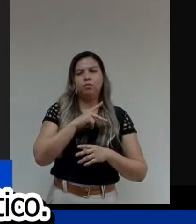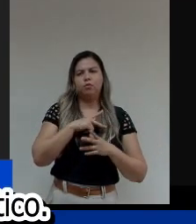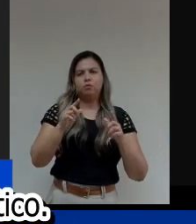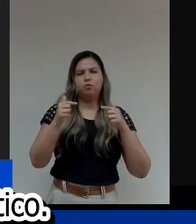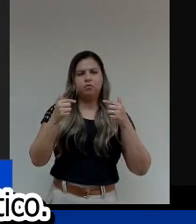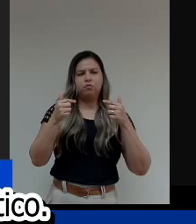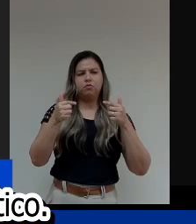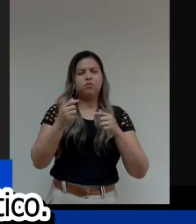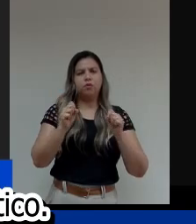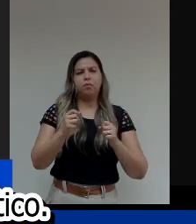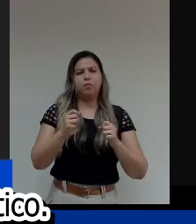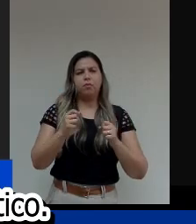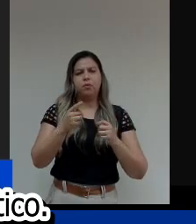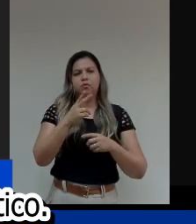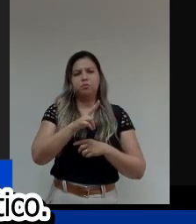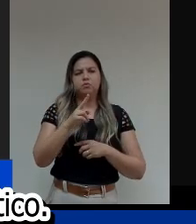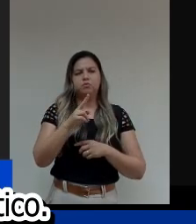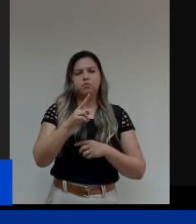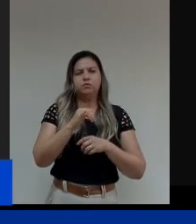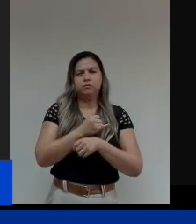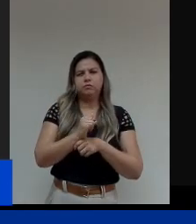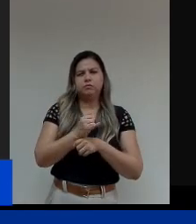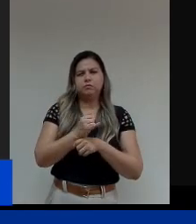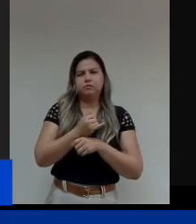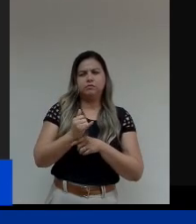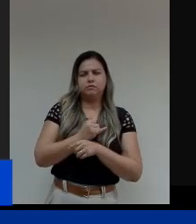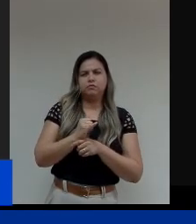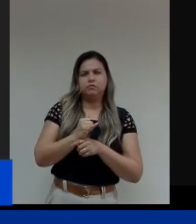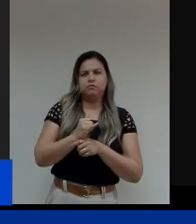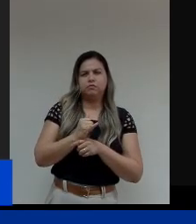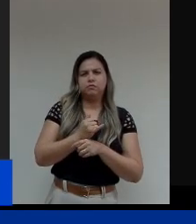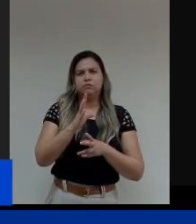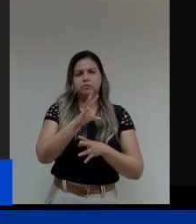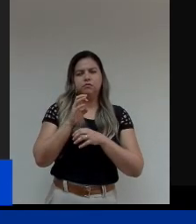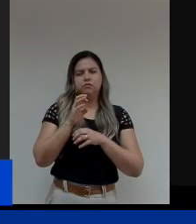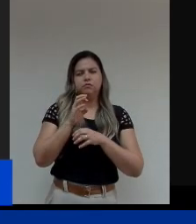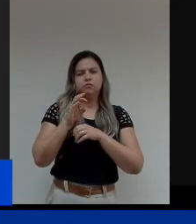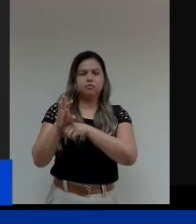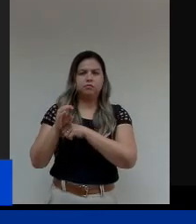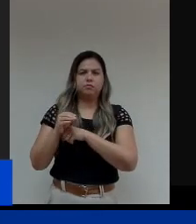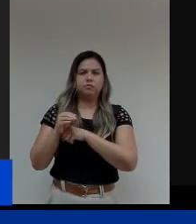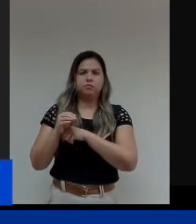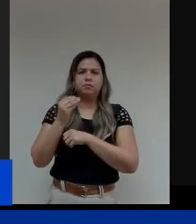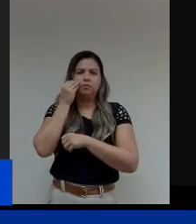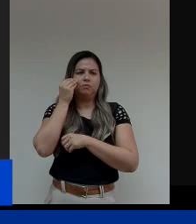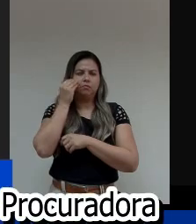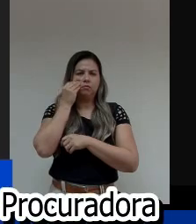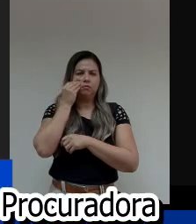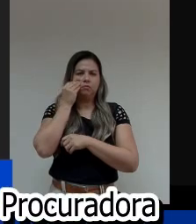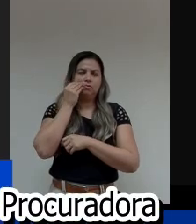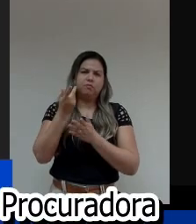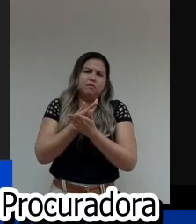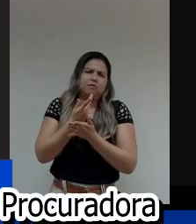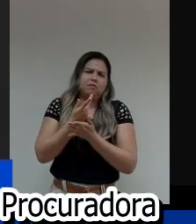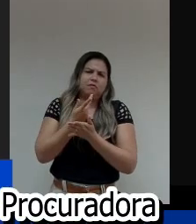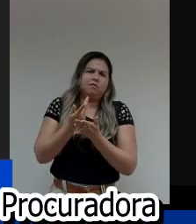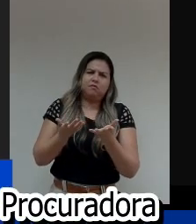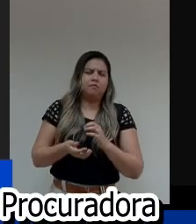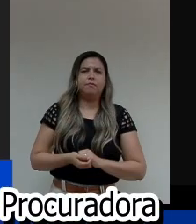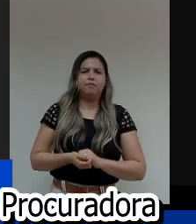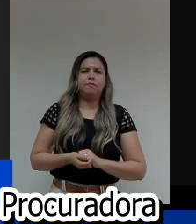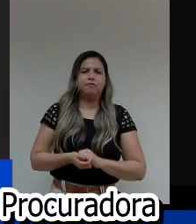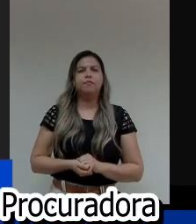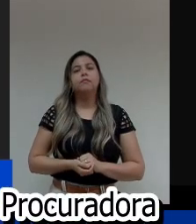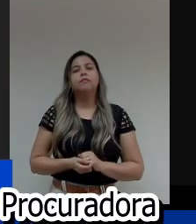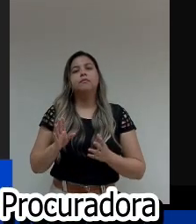configurasse abuso do poder econômico ou político. Não foram apresentadas contrarrazões. O Ministério Público Eleitoral,